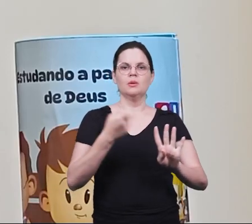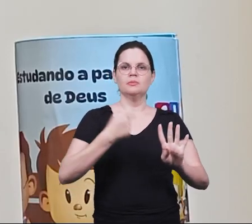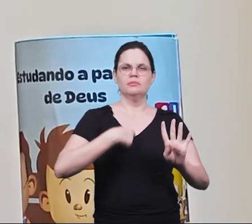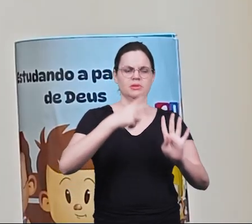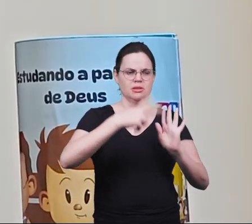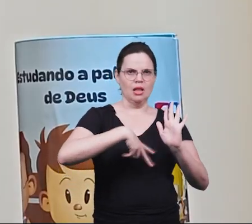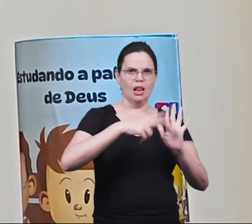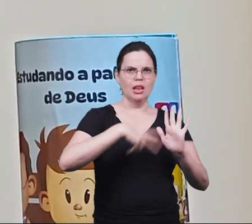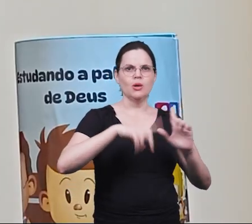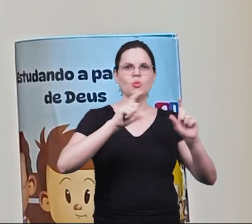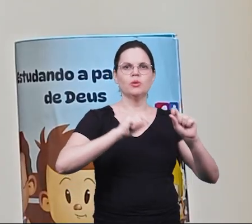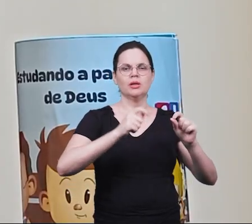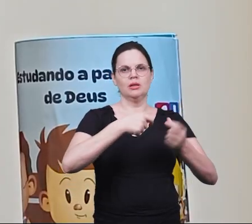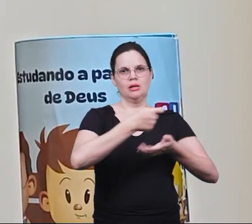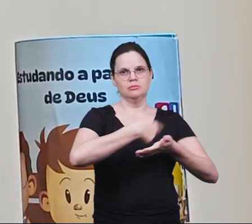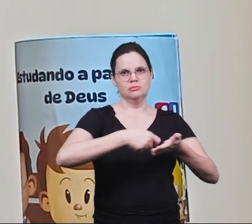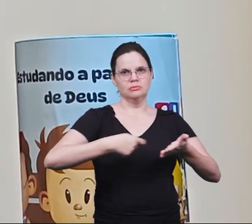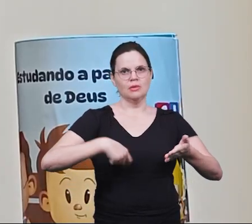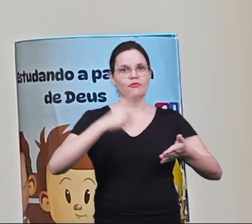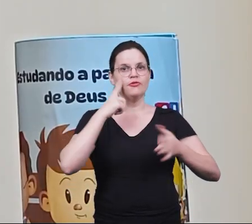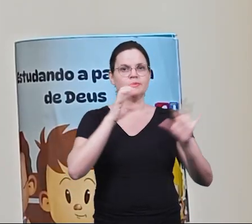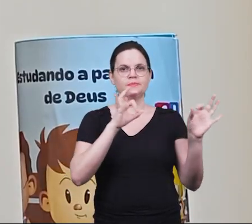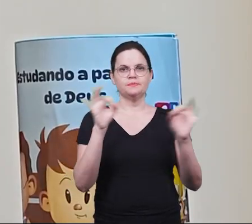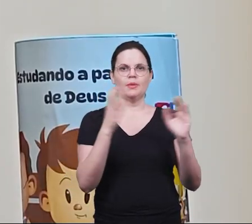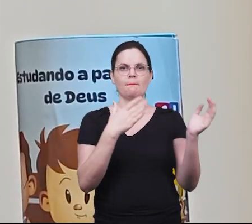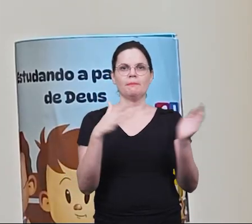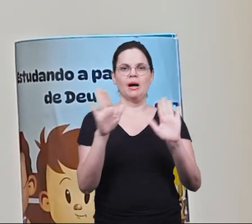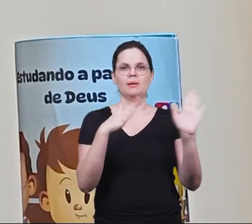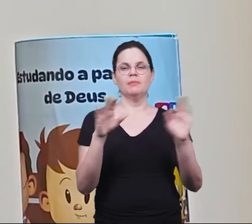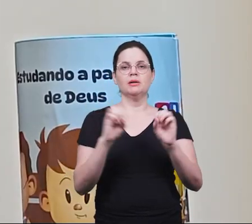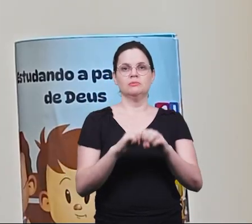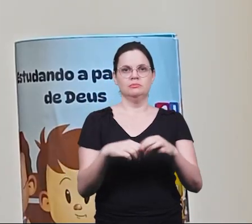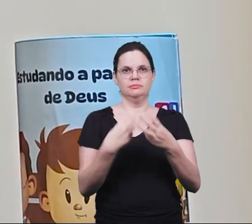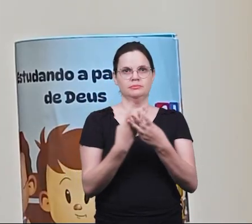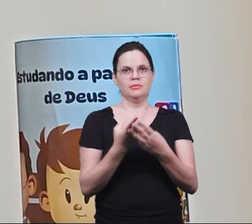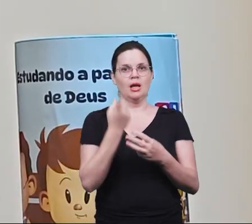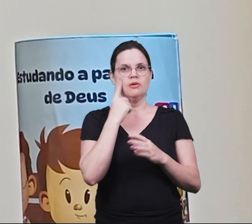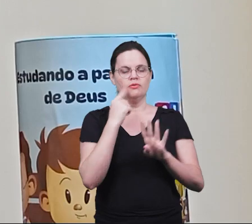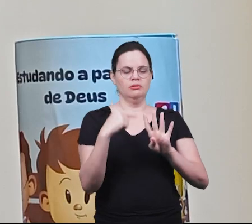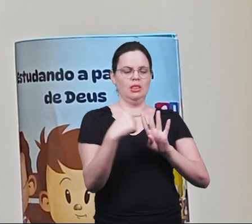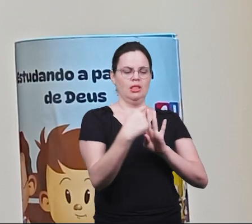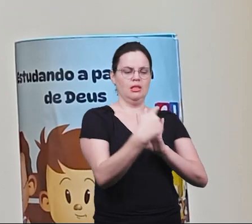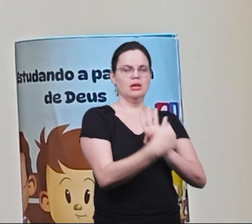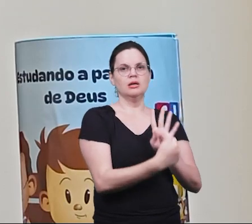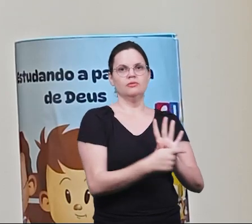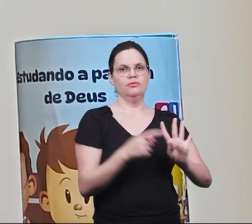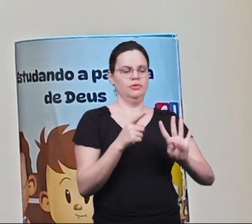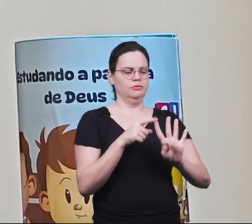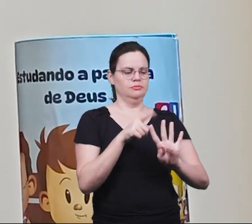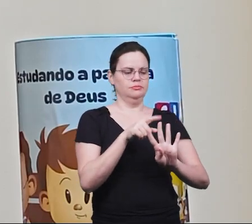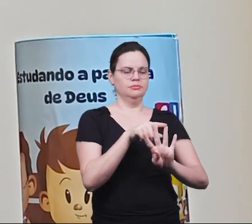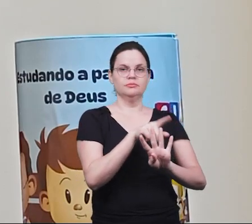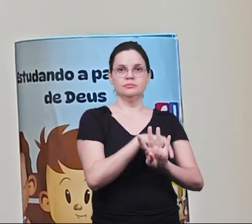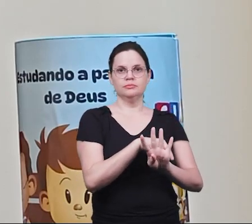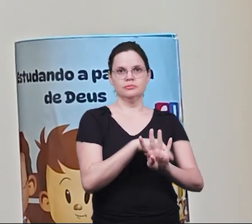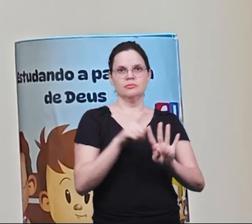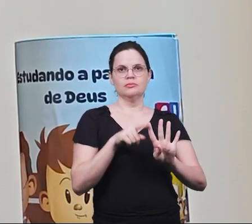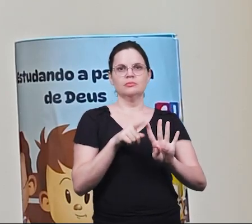a aula escrita, observar os slides certinho e ver qual que é, o nível